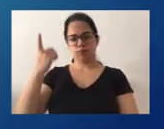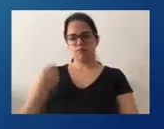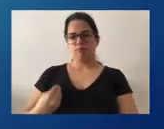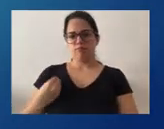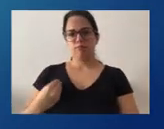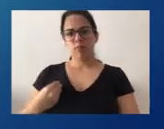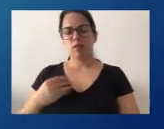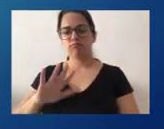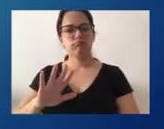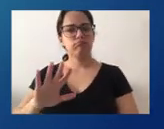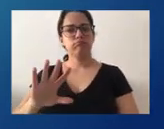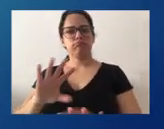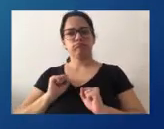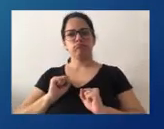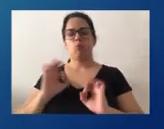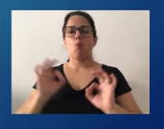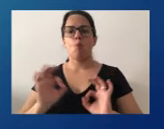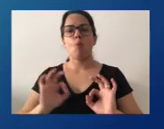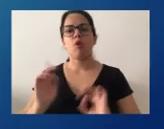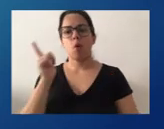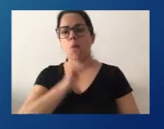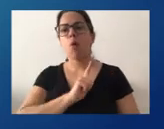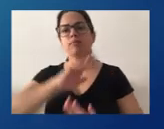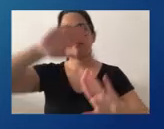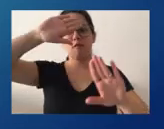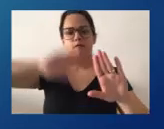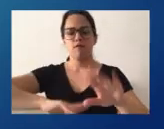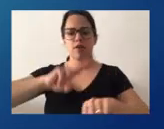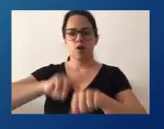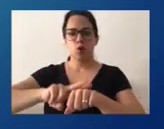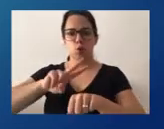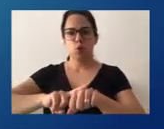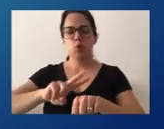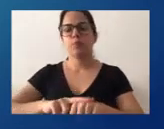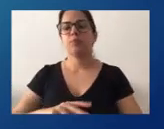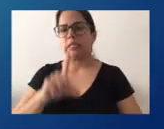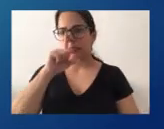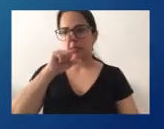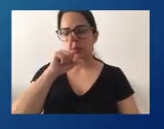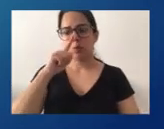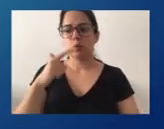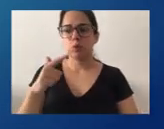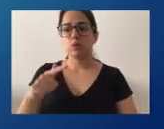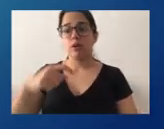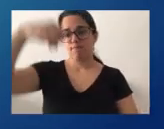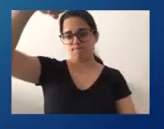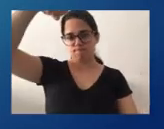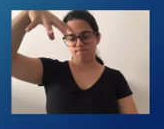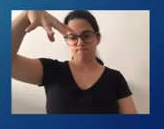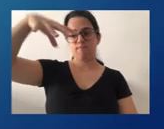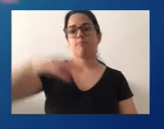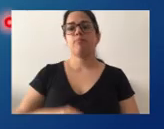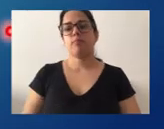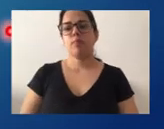tipo de radiação. Tá? Então, devido ao seu baixo poder de penetração, não há risco. Nós ligamos essa lâmpada UV com, né,